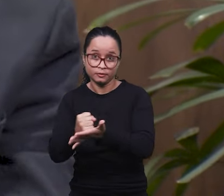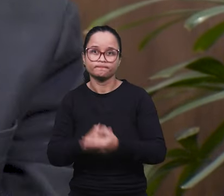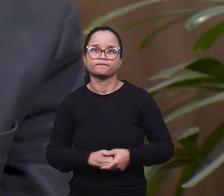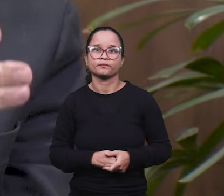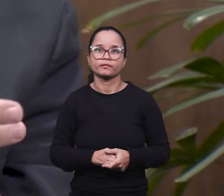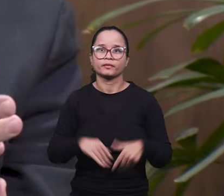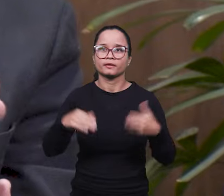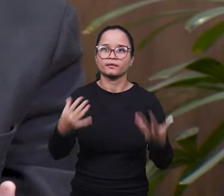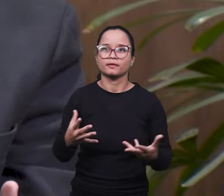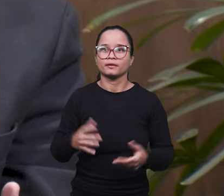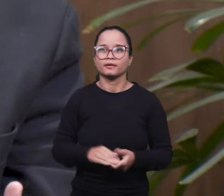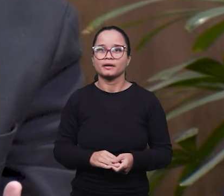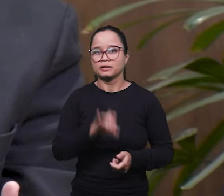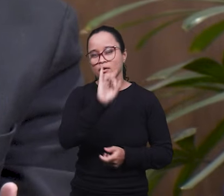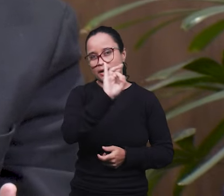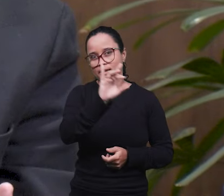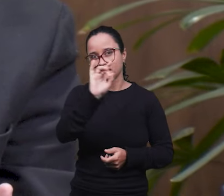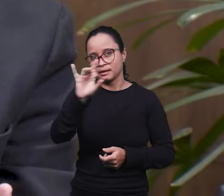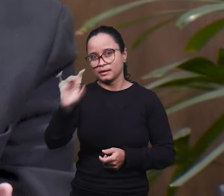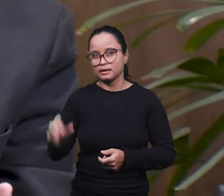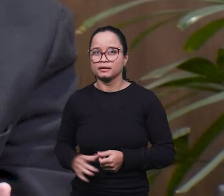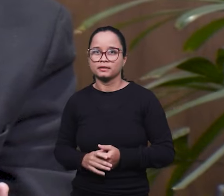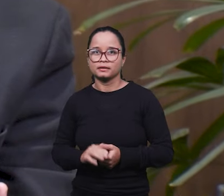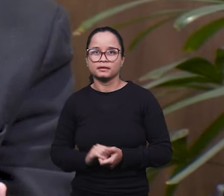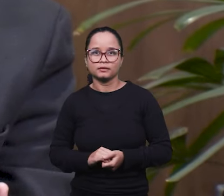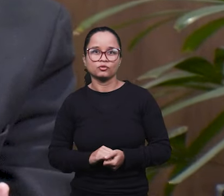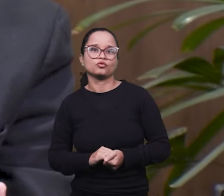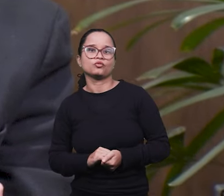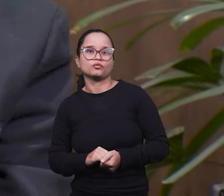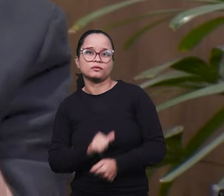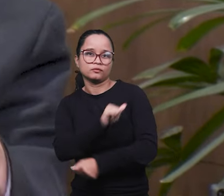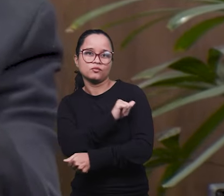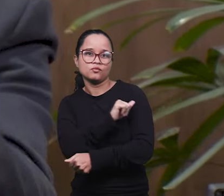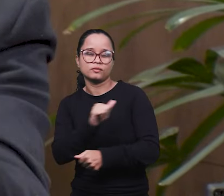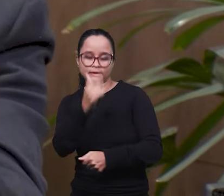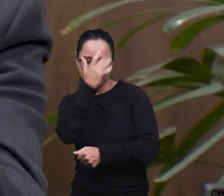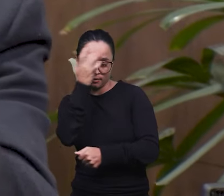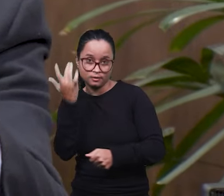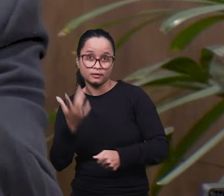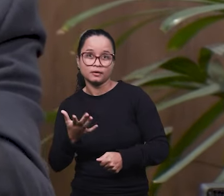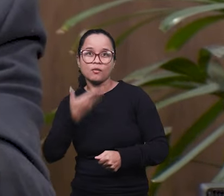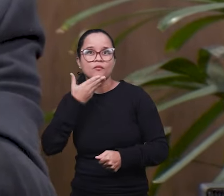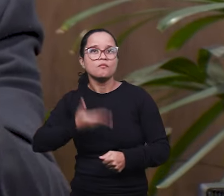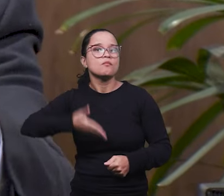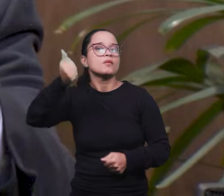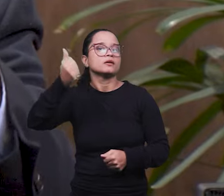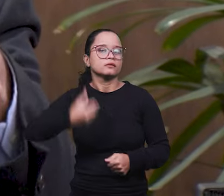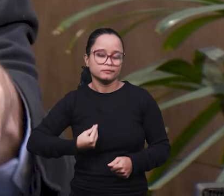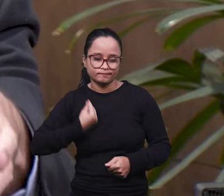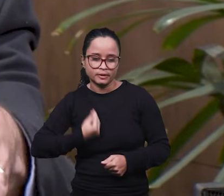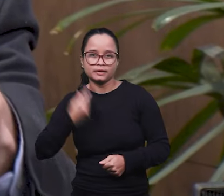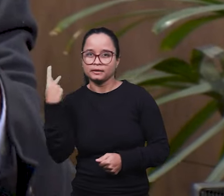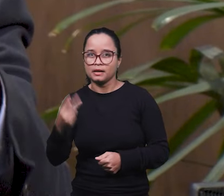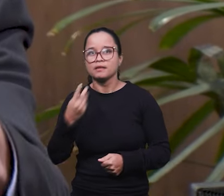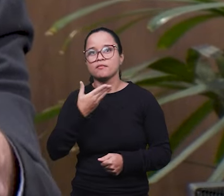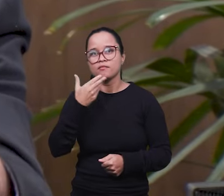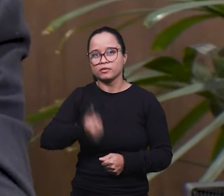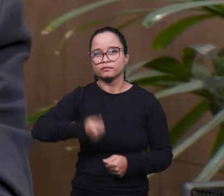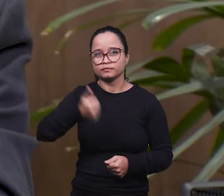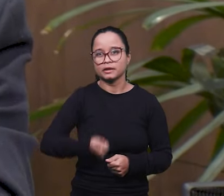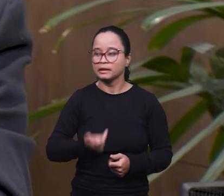e E aí compete a cada um dos intercambistas que vão tá o melhor de si é o momento deles é